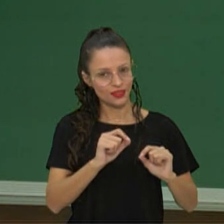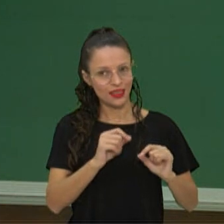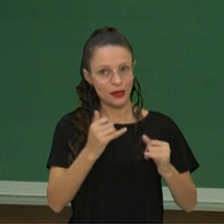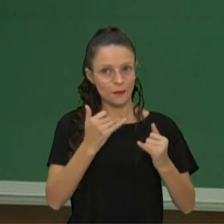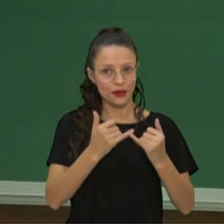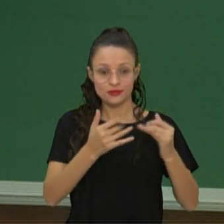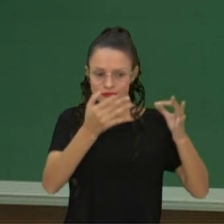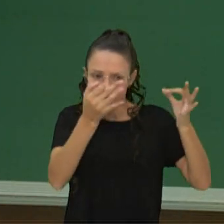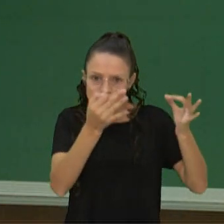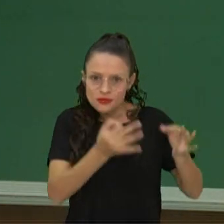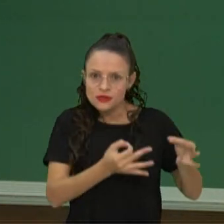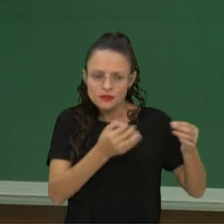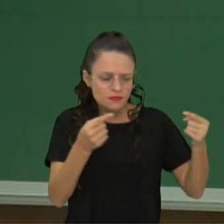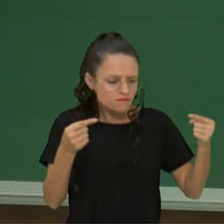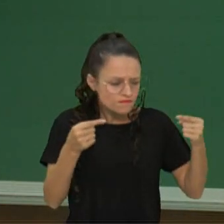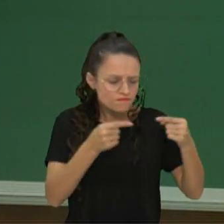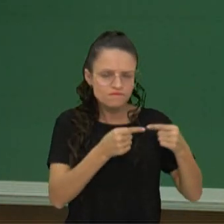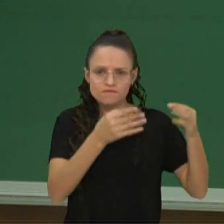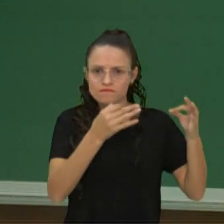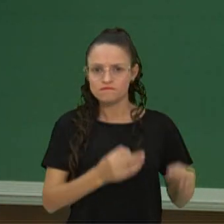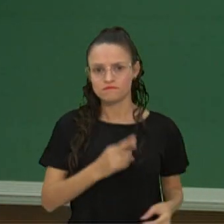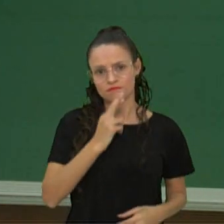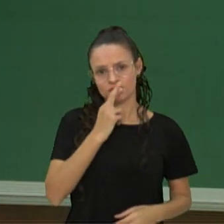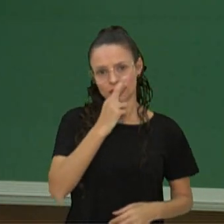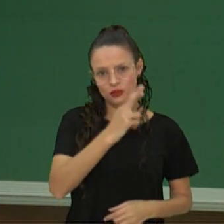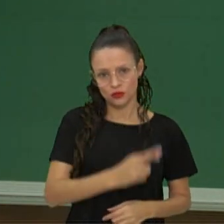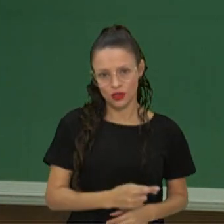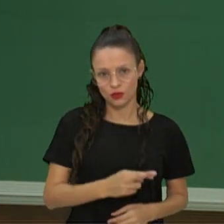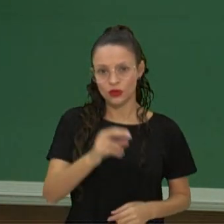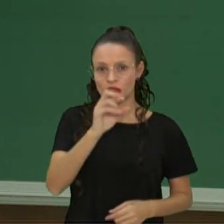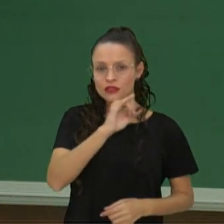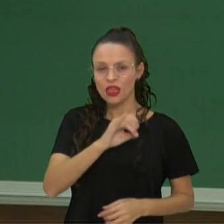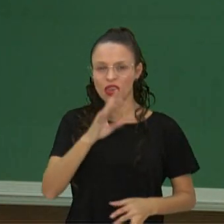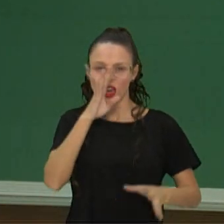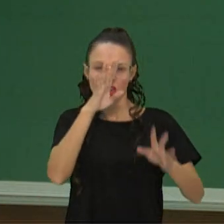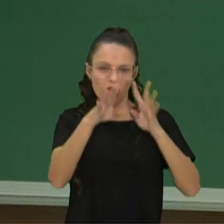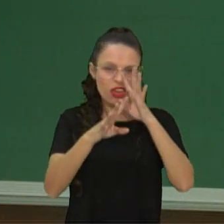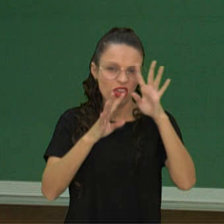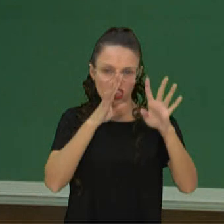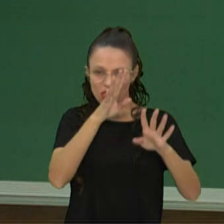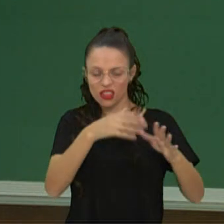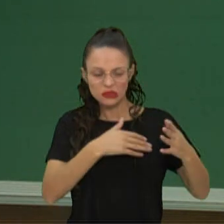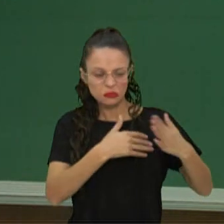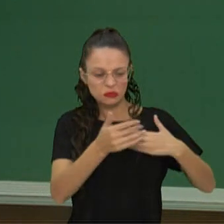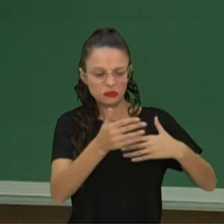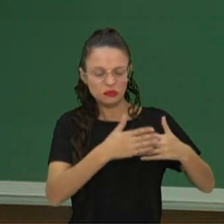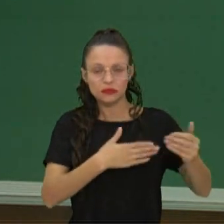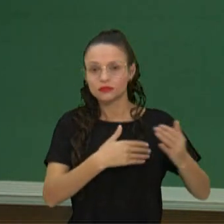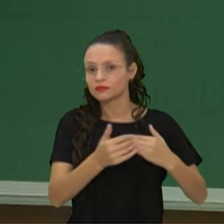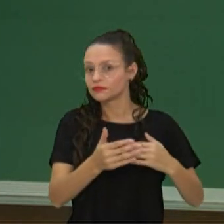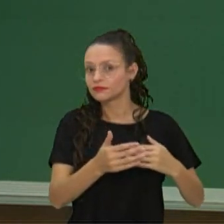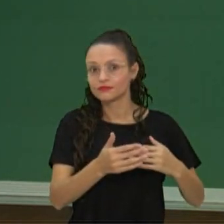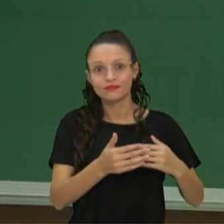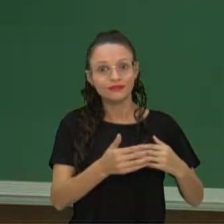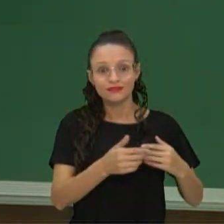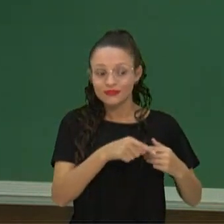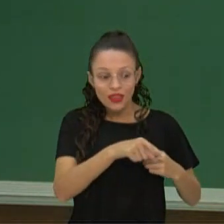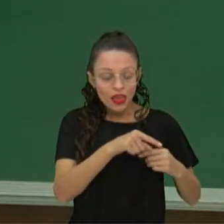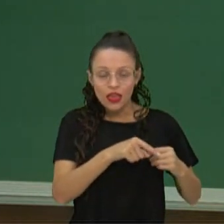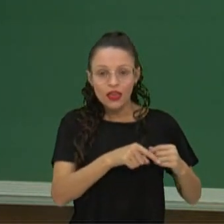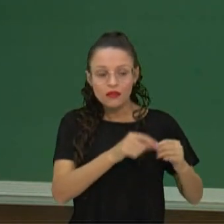de exatidão, né? Essa precisão nos meus resultados. Se eu fizer as coisas de qualquer jeito, as minhas operações vão virar uma fábrica